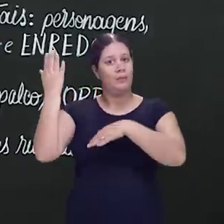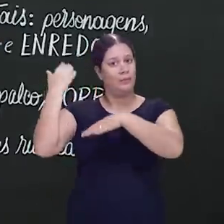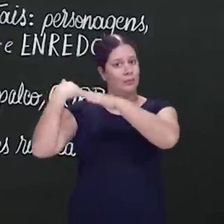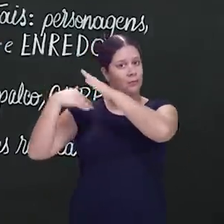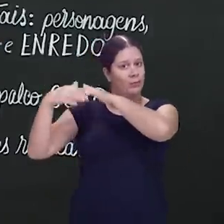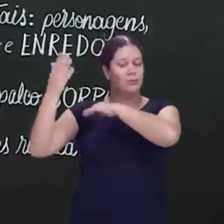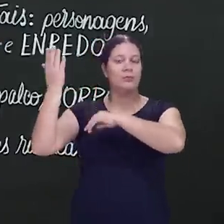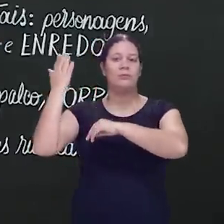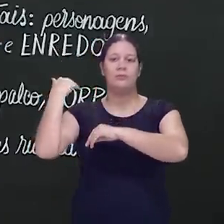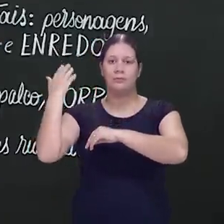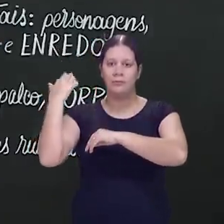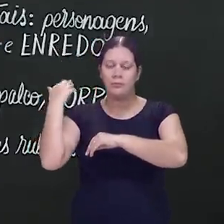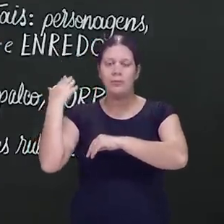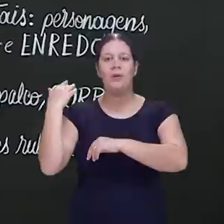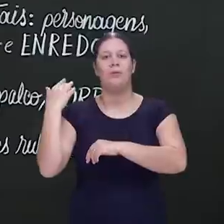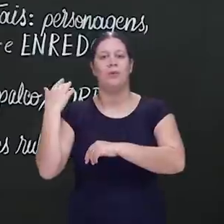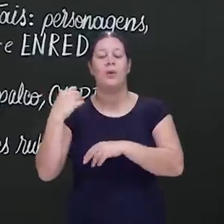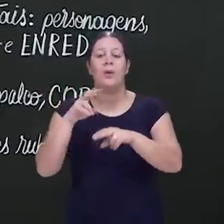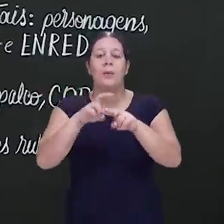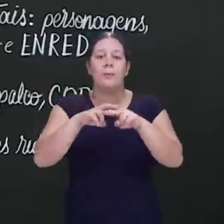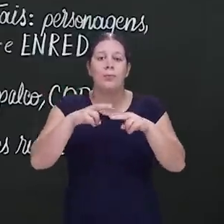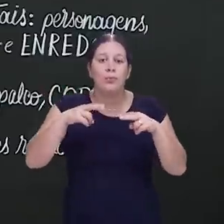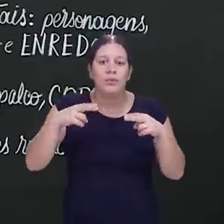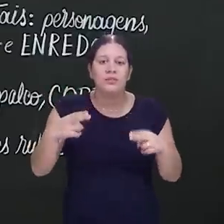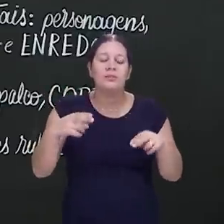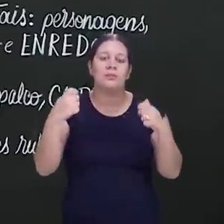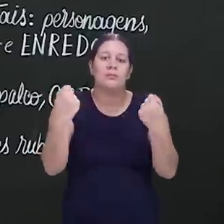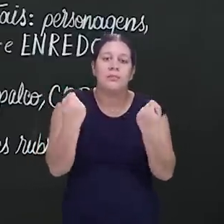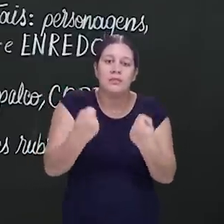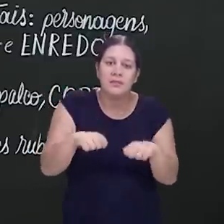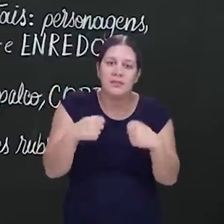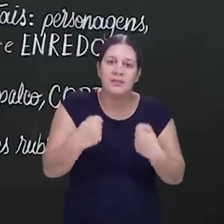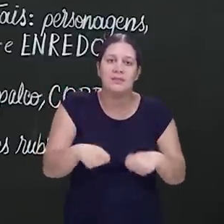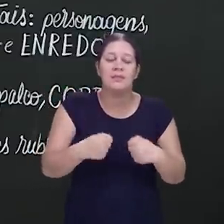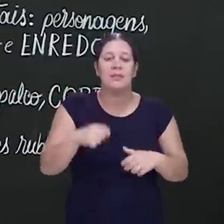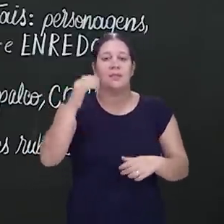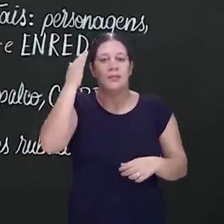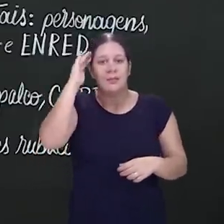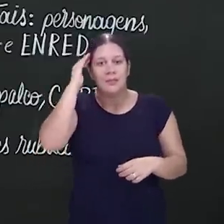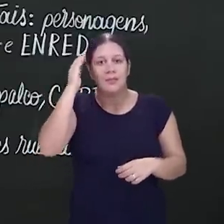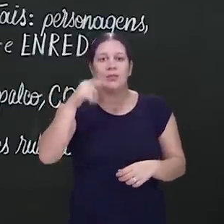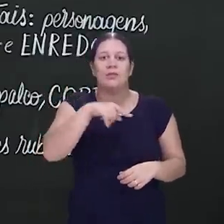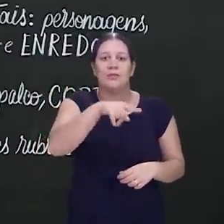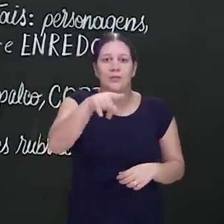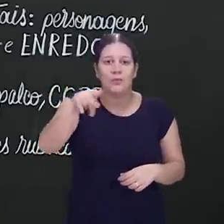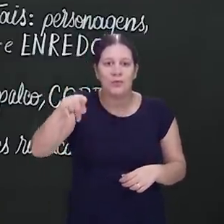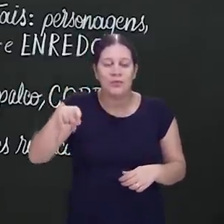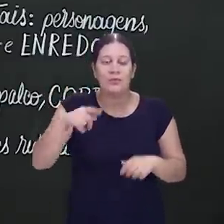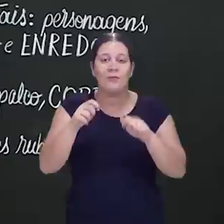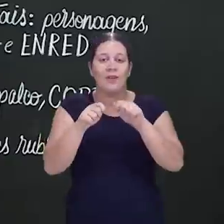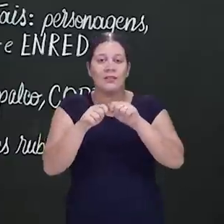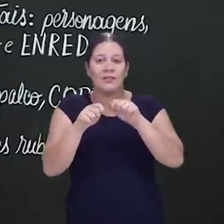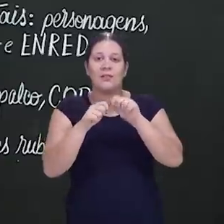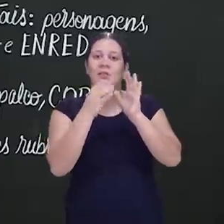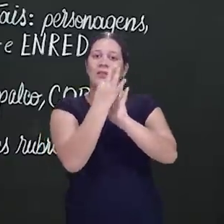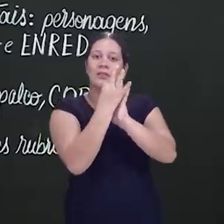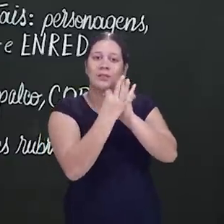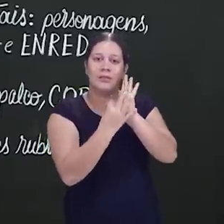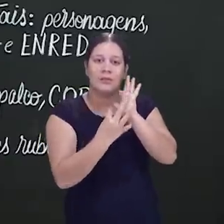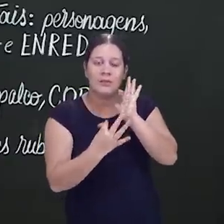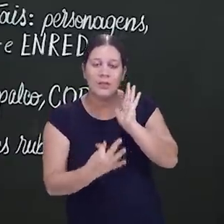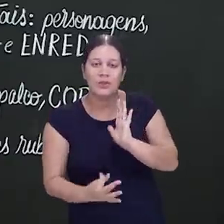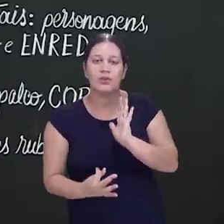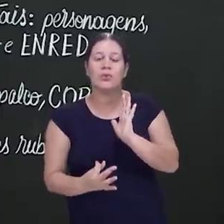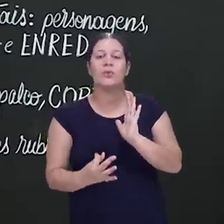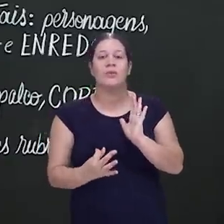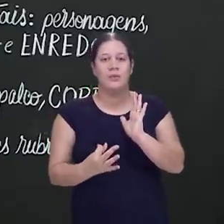que está sendo representada. Por isso que você tem que ter muita consciência do que você está escrevendo, porque se você está fazendo um texto para alguém